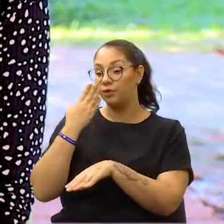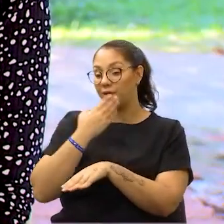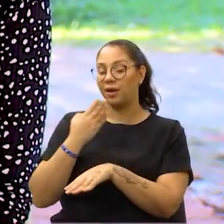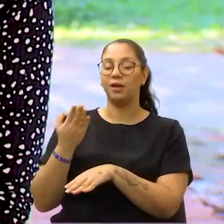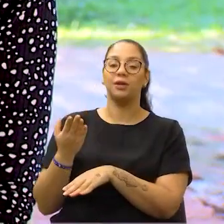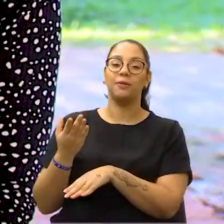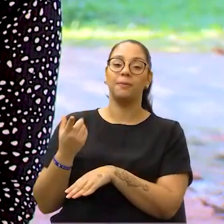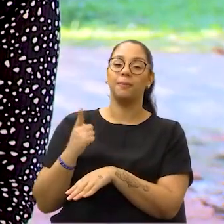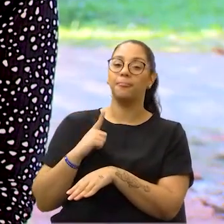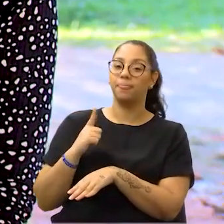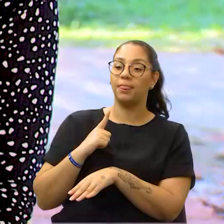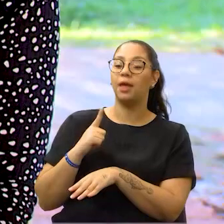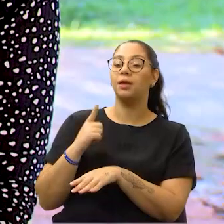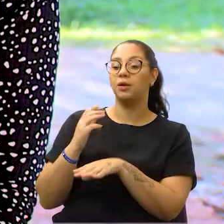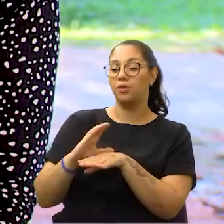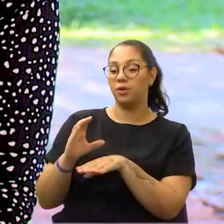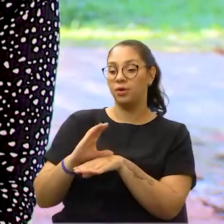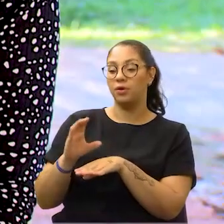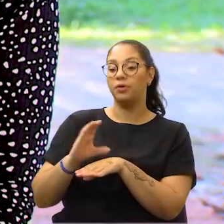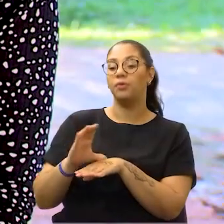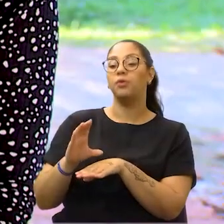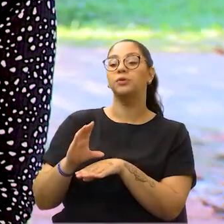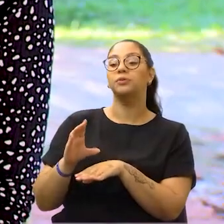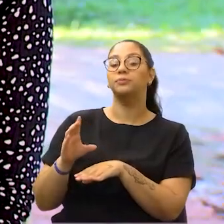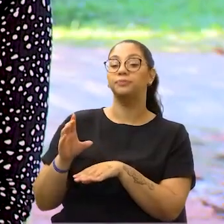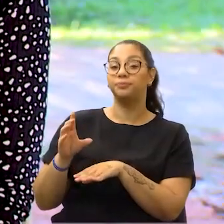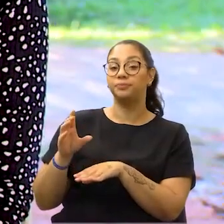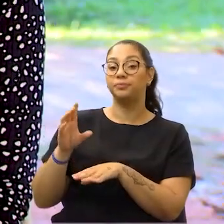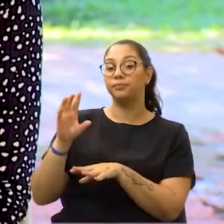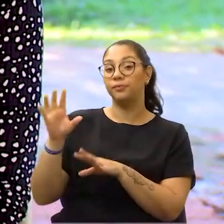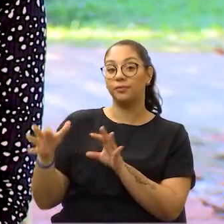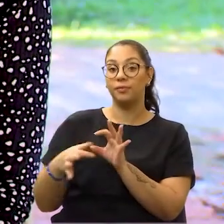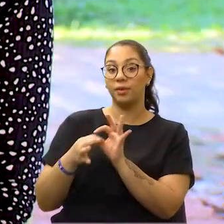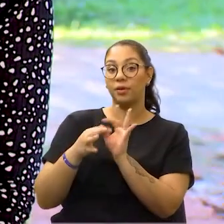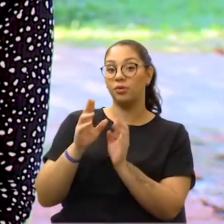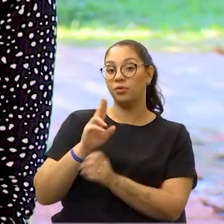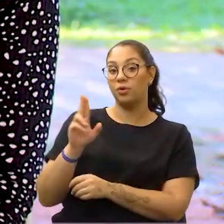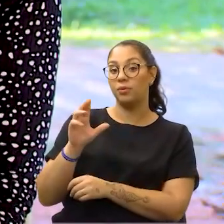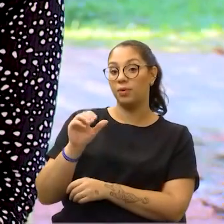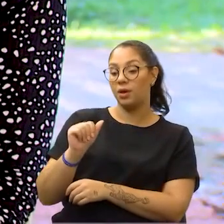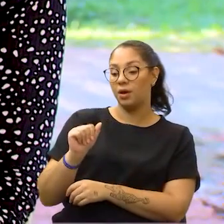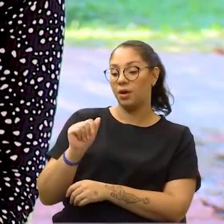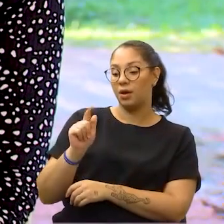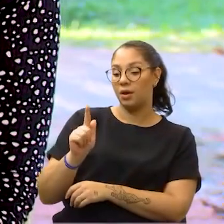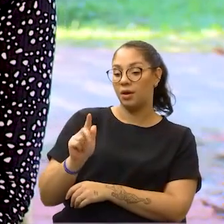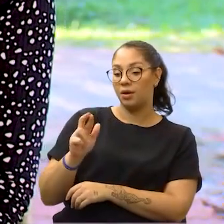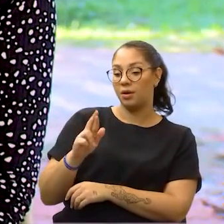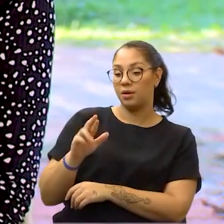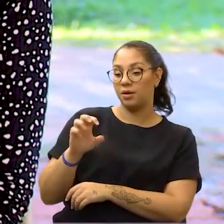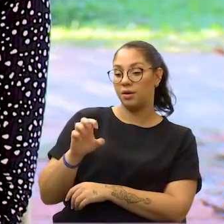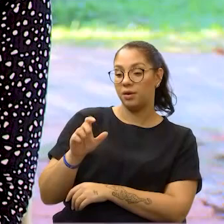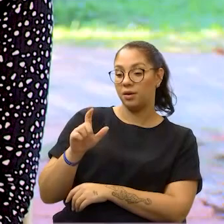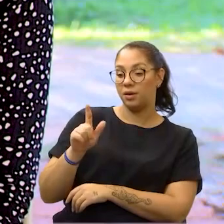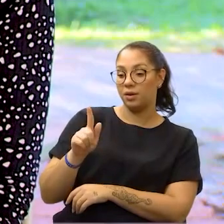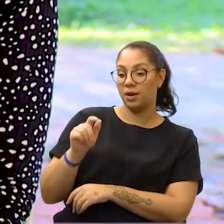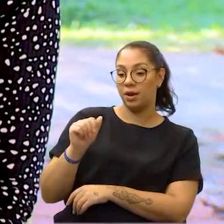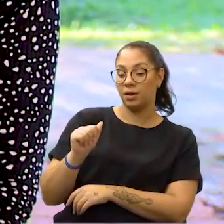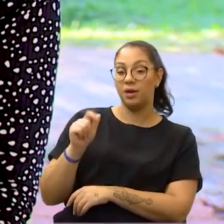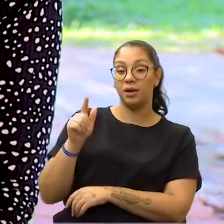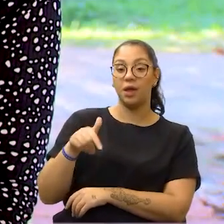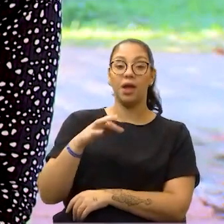empreendedorismo. Está faltando uma. Geração de renda. O Agrega. O Agrega também com